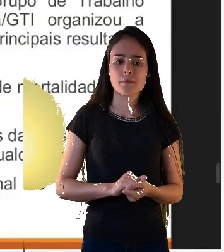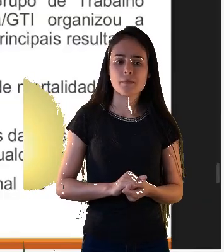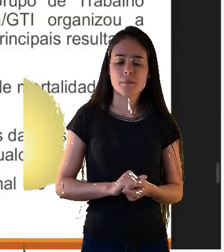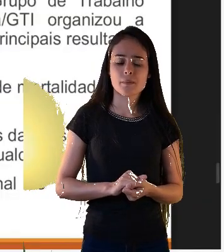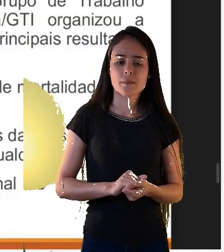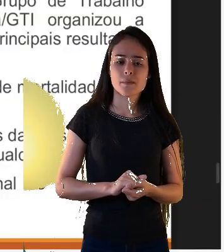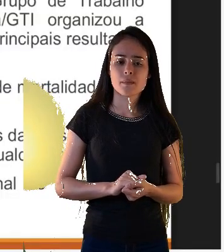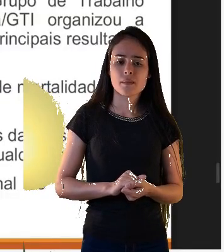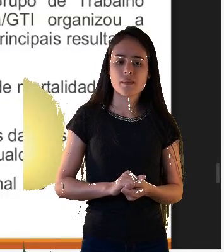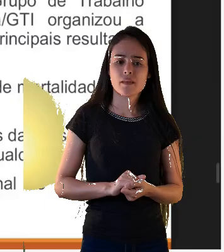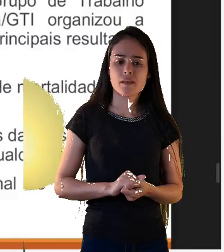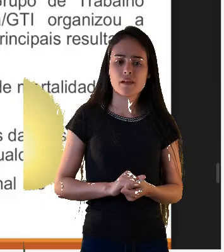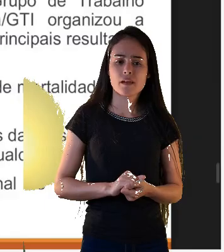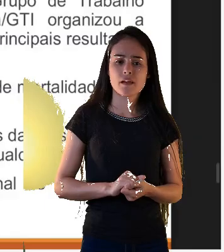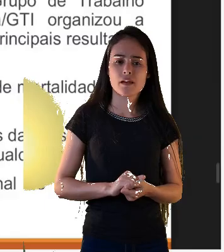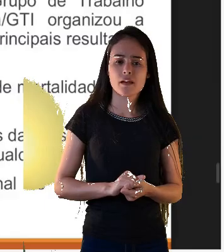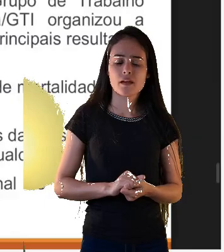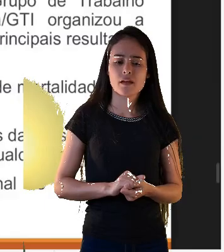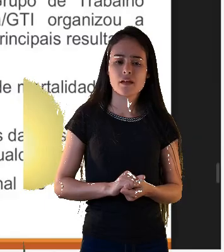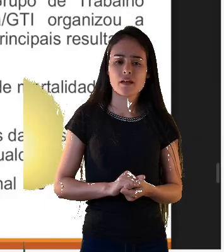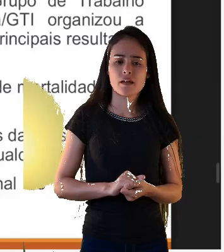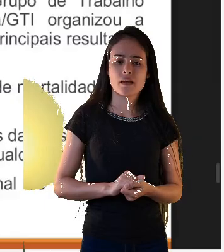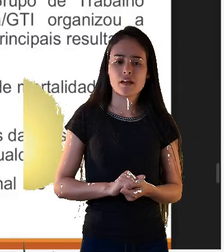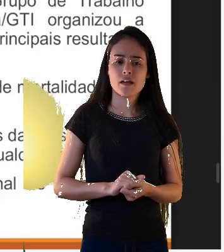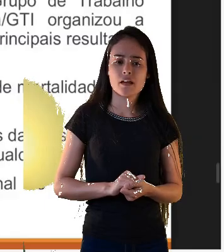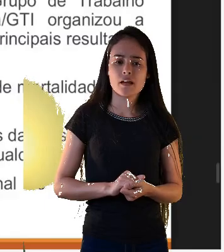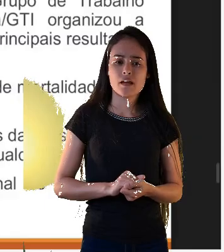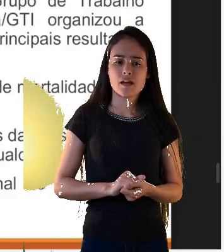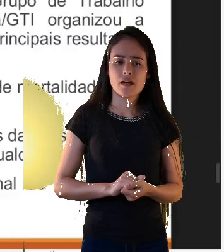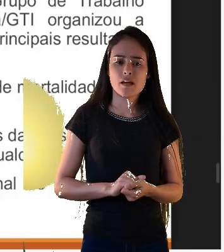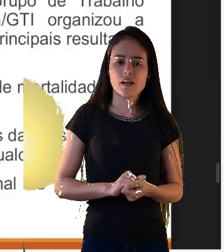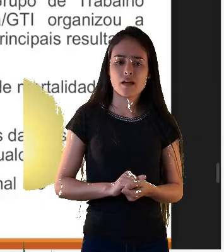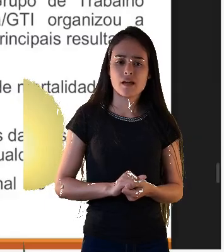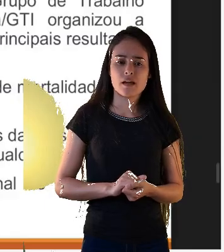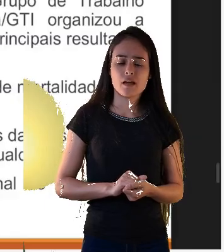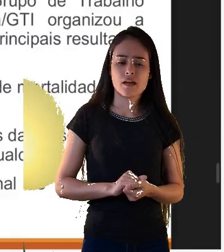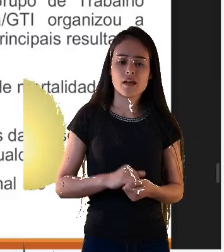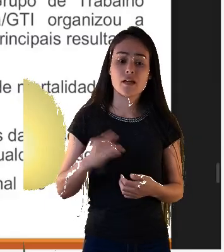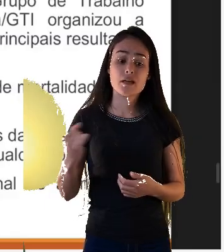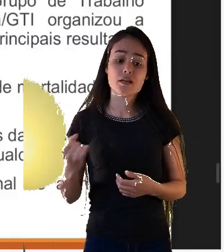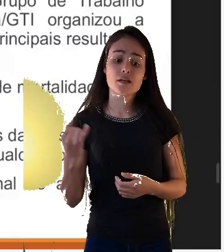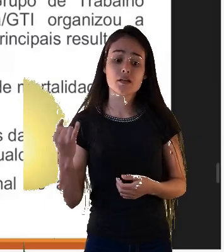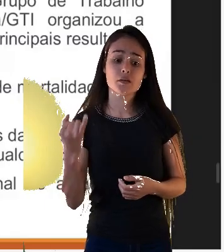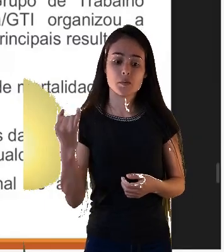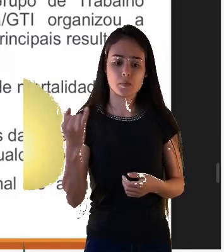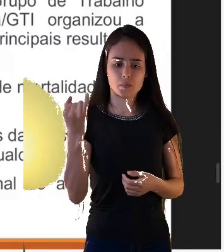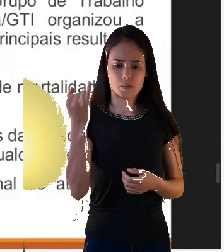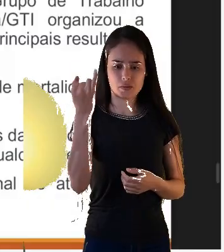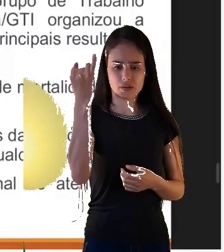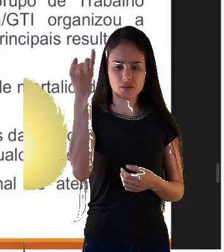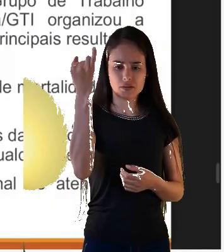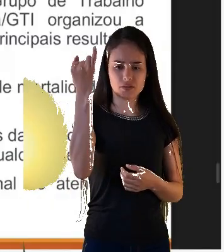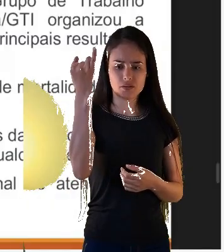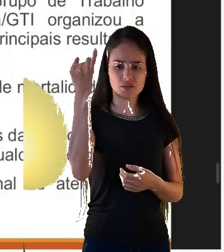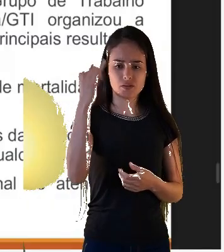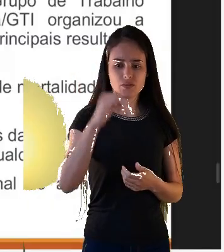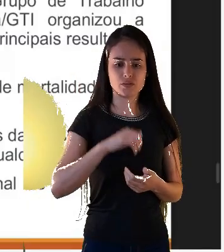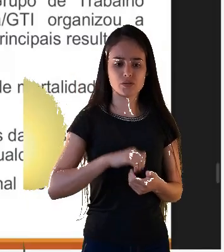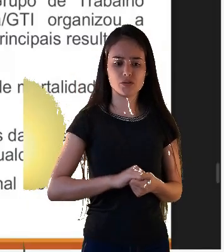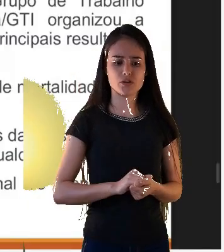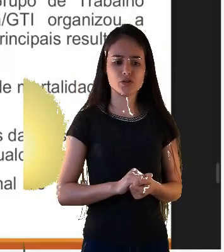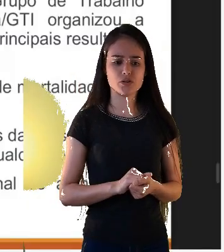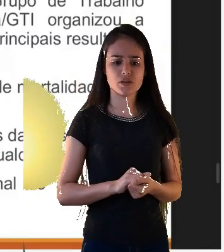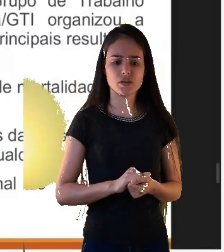Então tinha que ter o recorte racial em toda e qualquer pesquisa com seres humanos, né? Que não